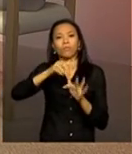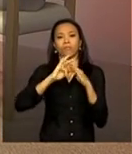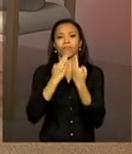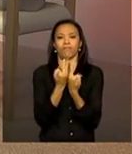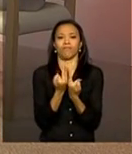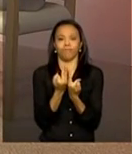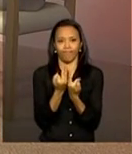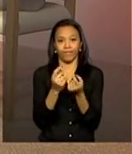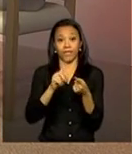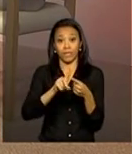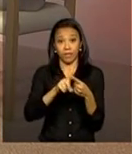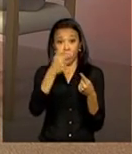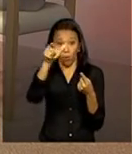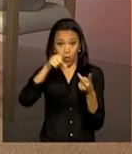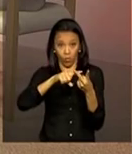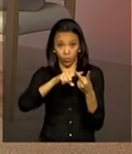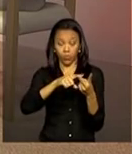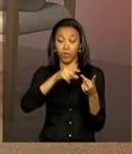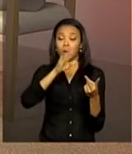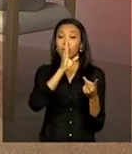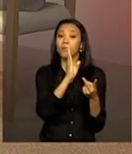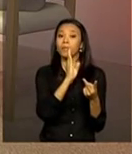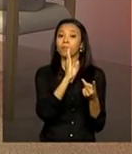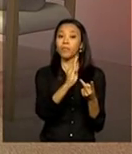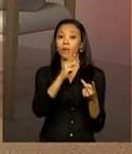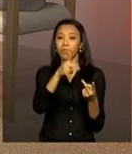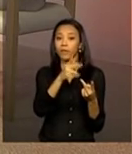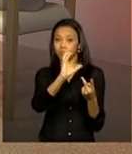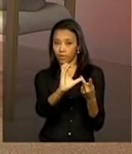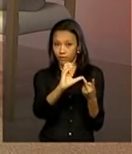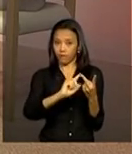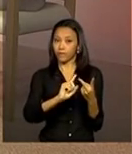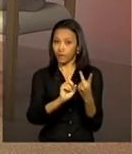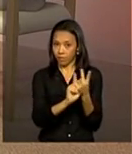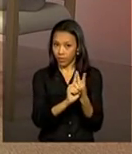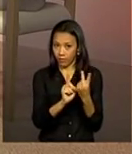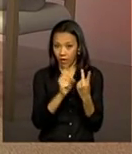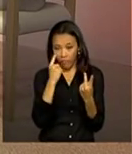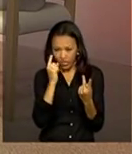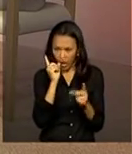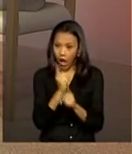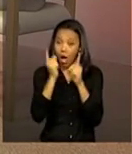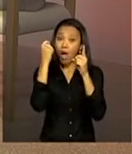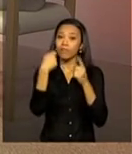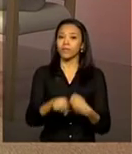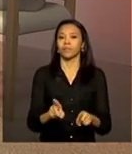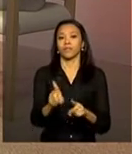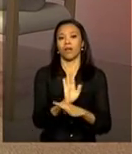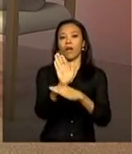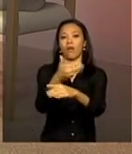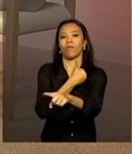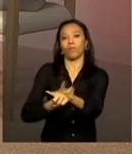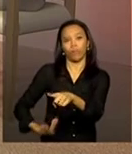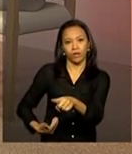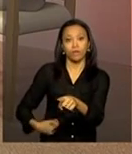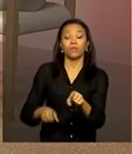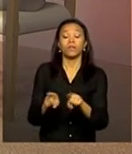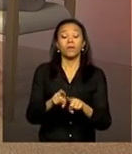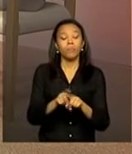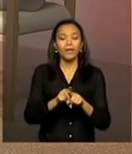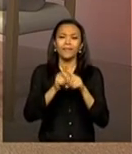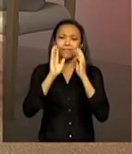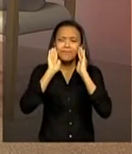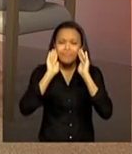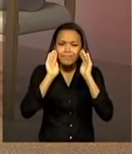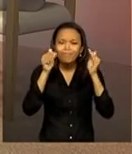e o BPC né o benefício de prestação continuada mas também requer um um olhar respeitoso para